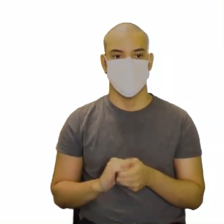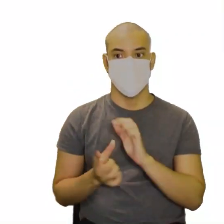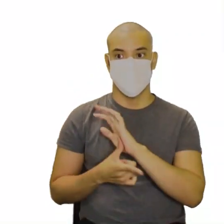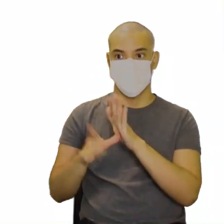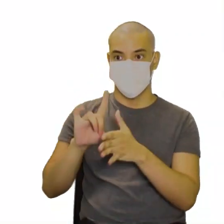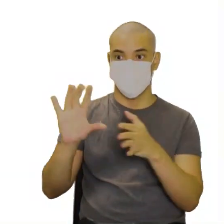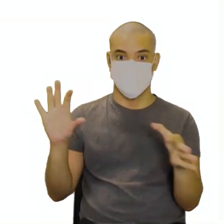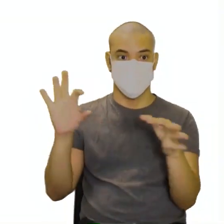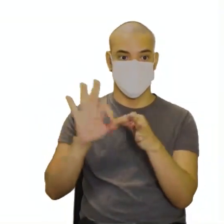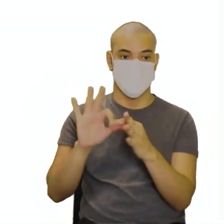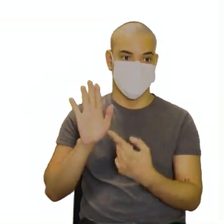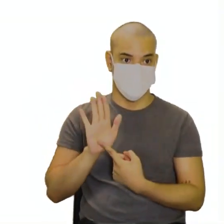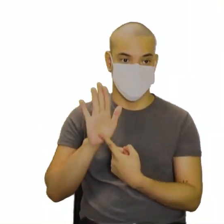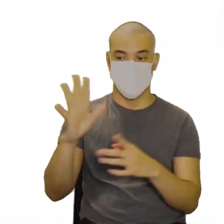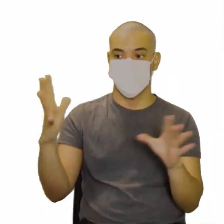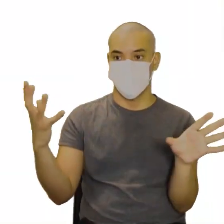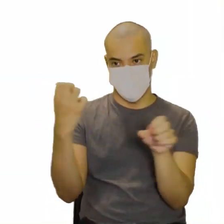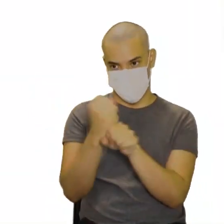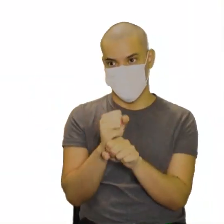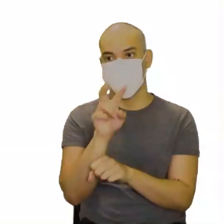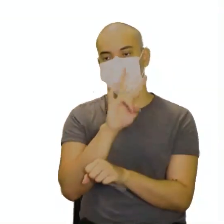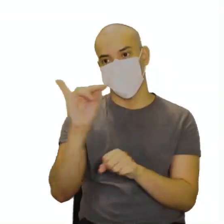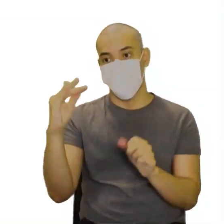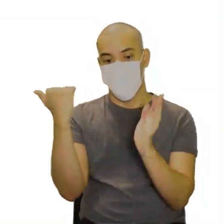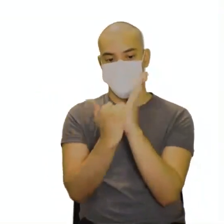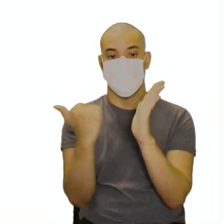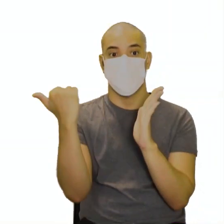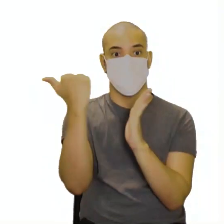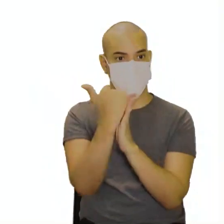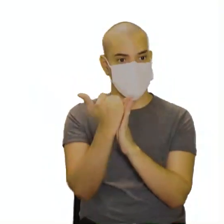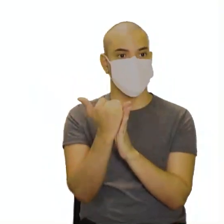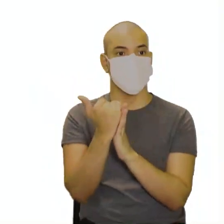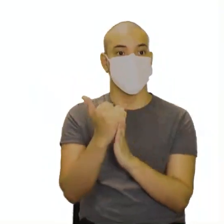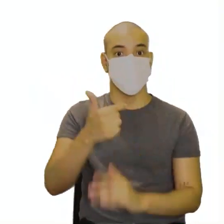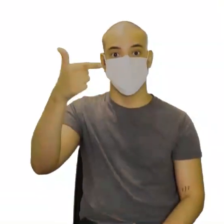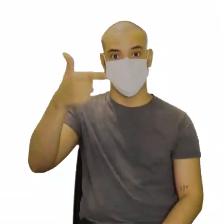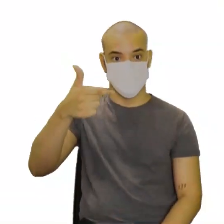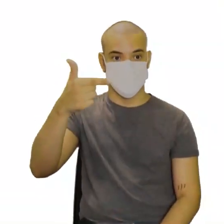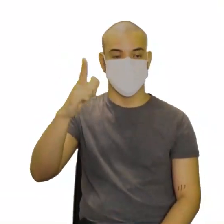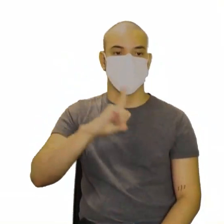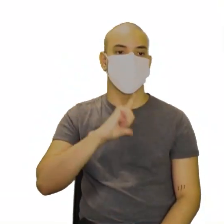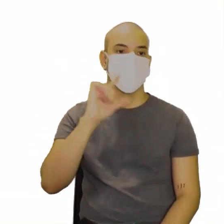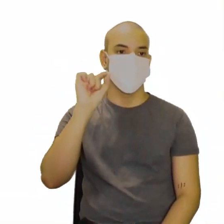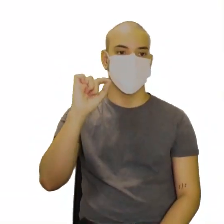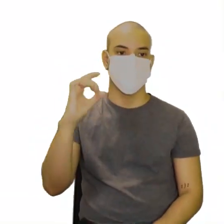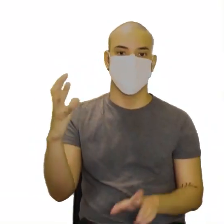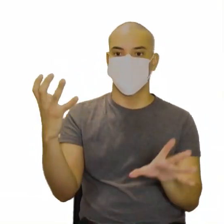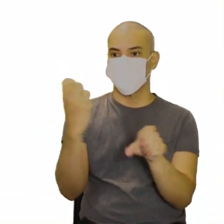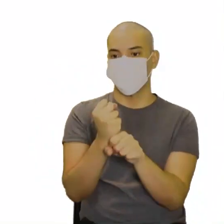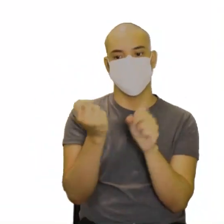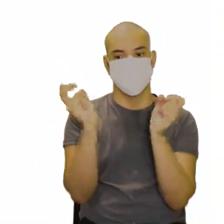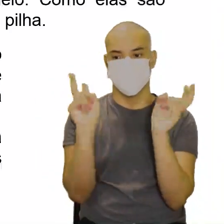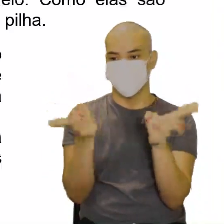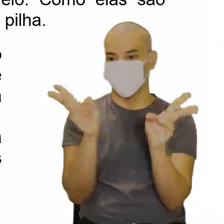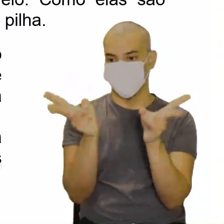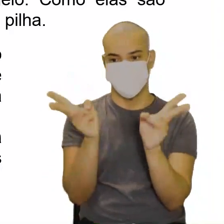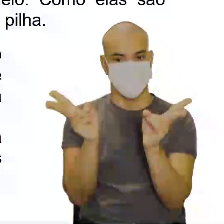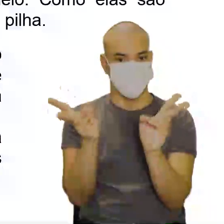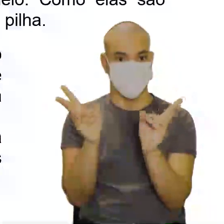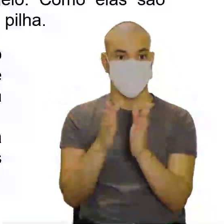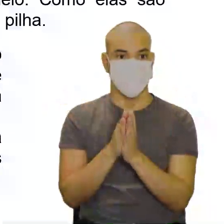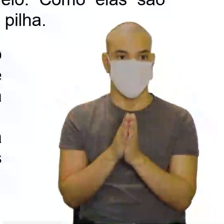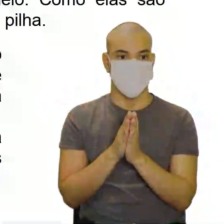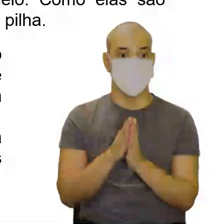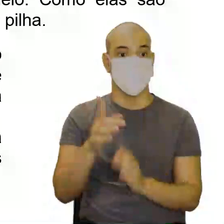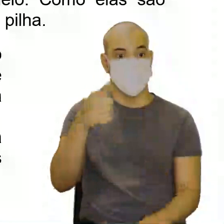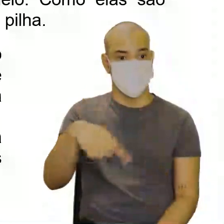nossa figura, a tensão é somada, ela vai ser maior, enquanto na segunda figura, a tensão ela é a mesma. E aqui, para